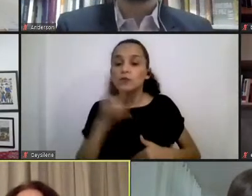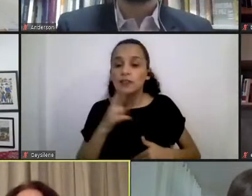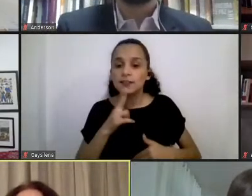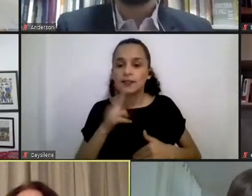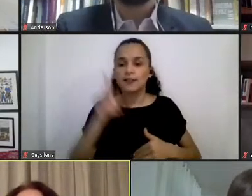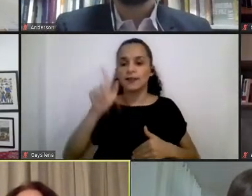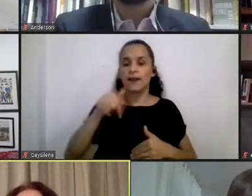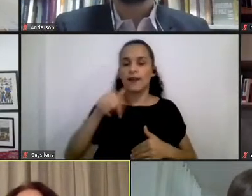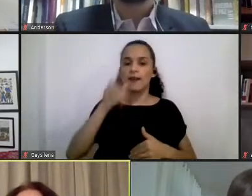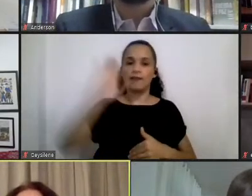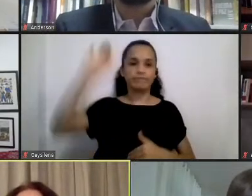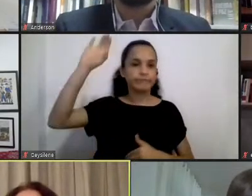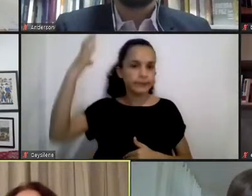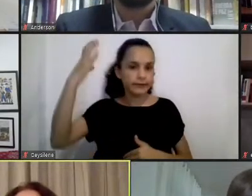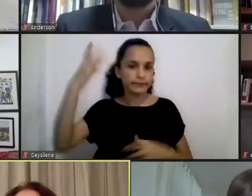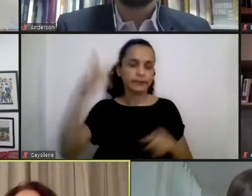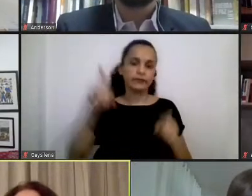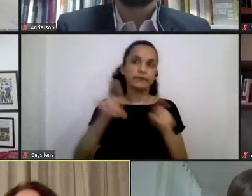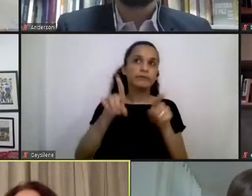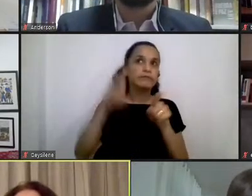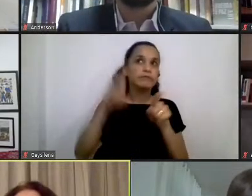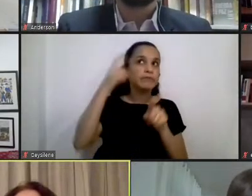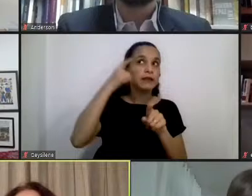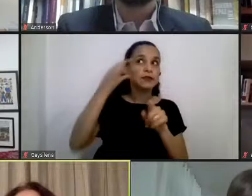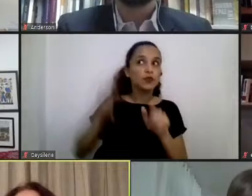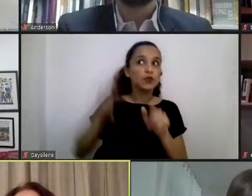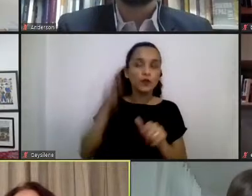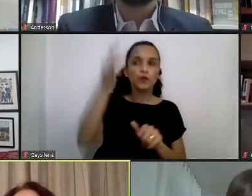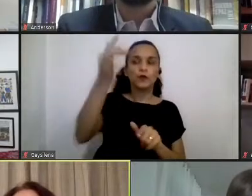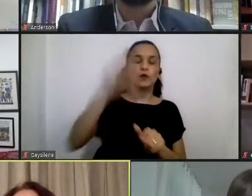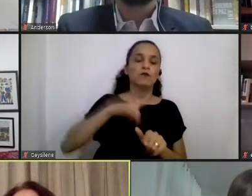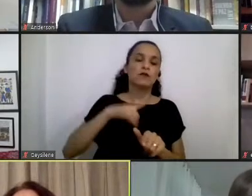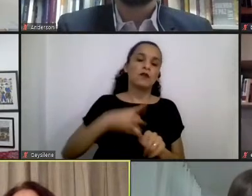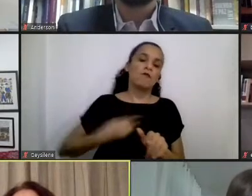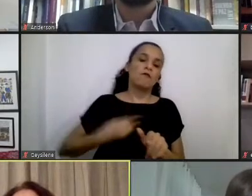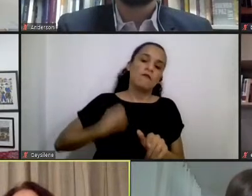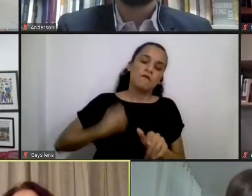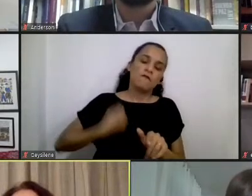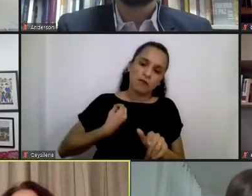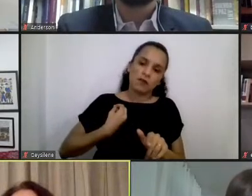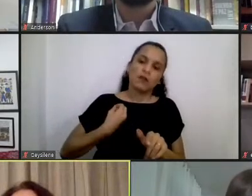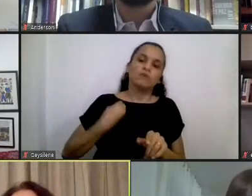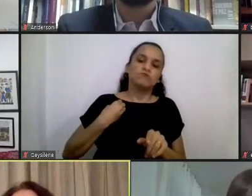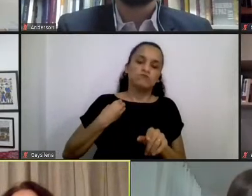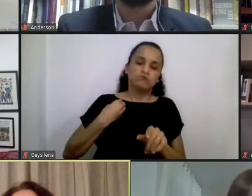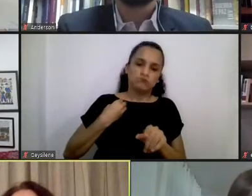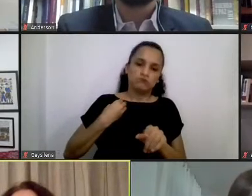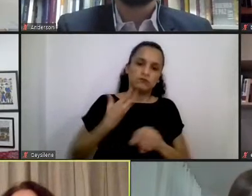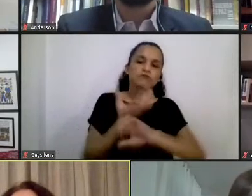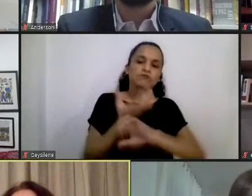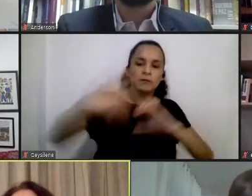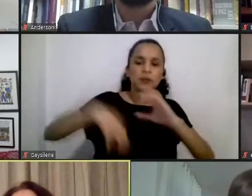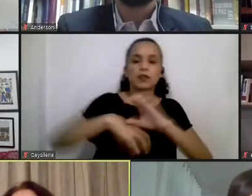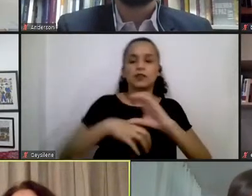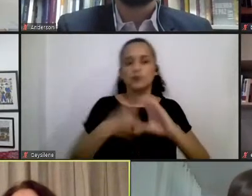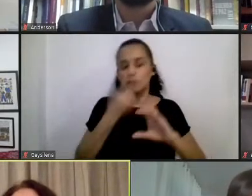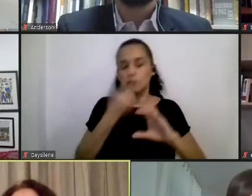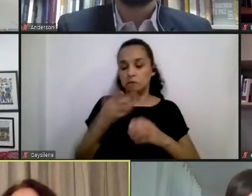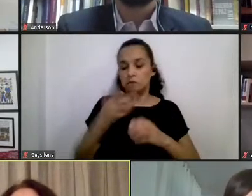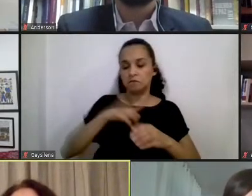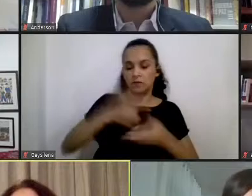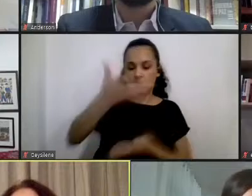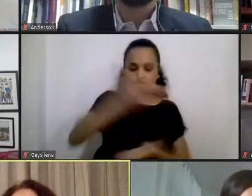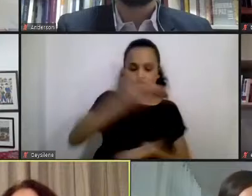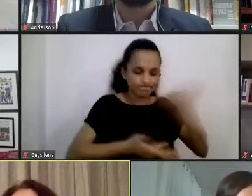a necessidade de termos um futuro mais sustentável e de sermos solidários com o planeta e com